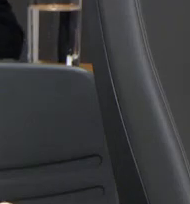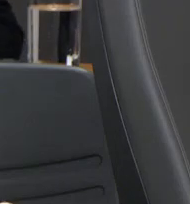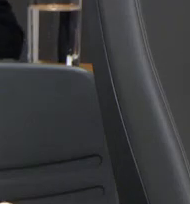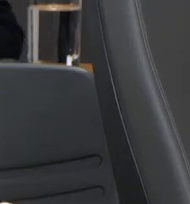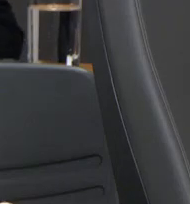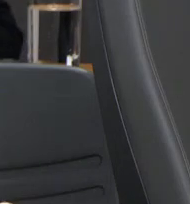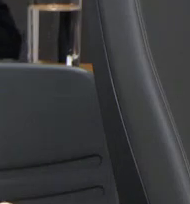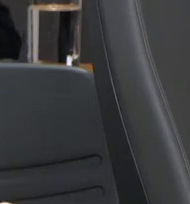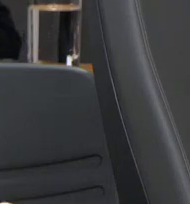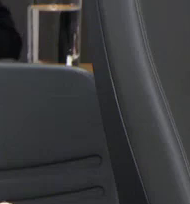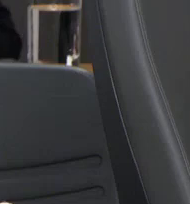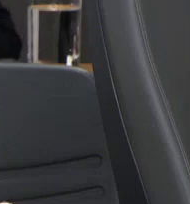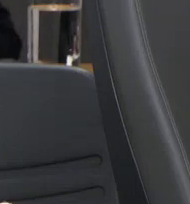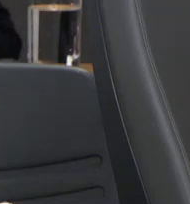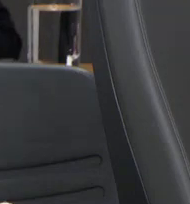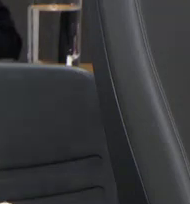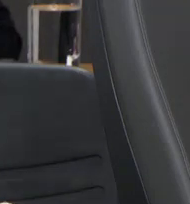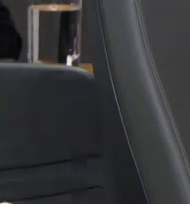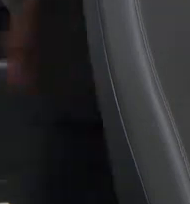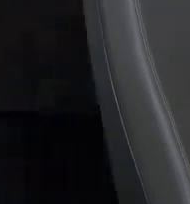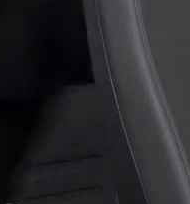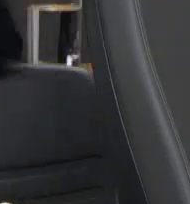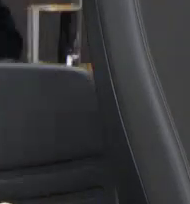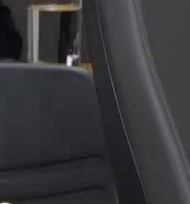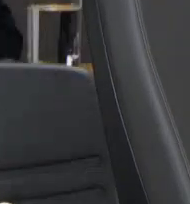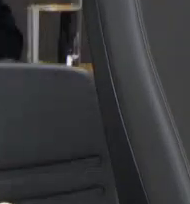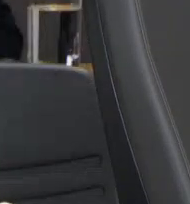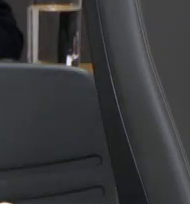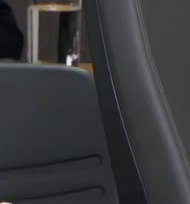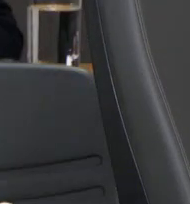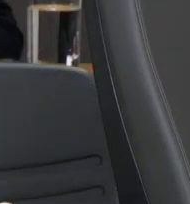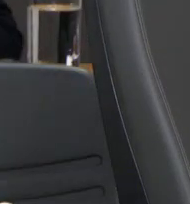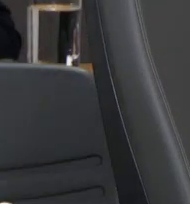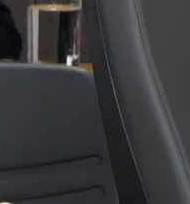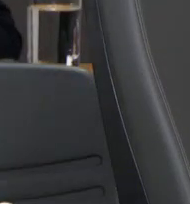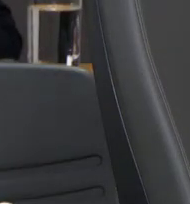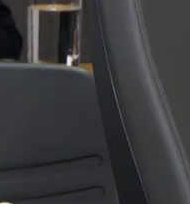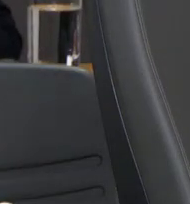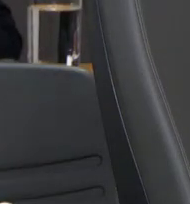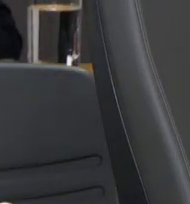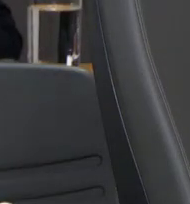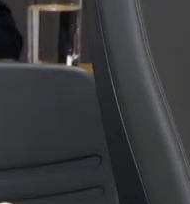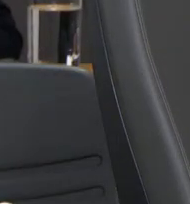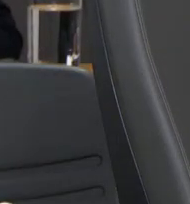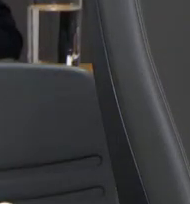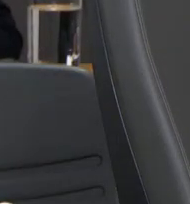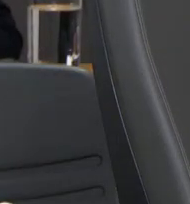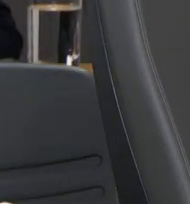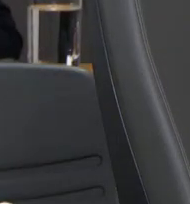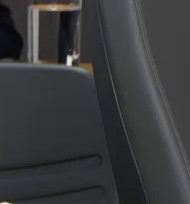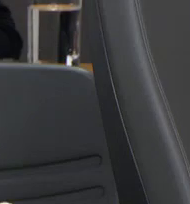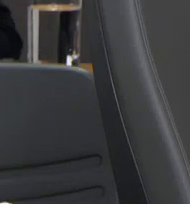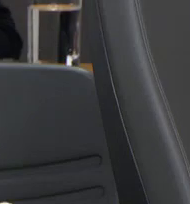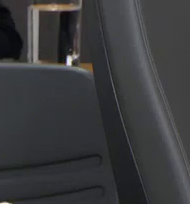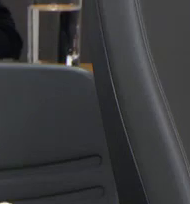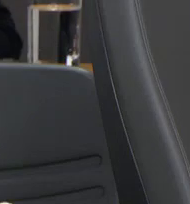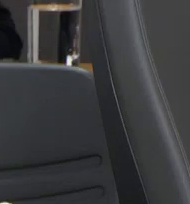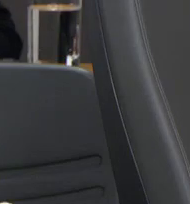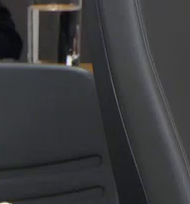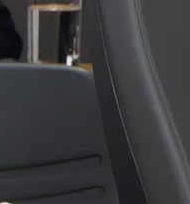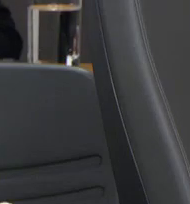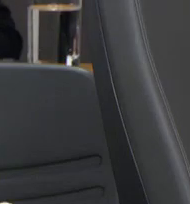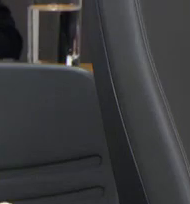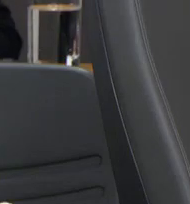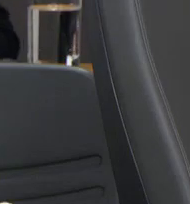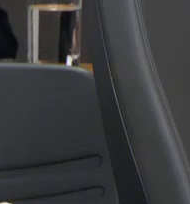os riscos físicos biológicos e químicos ou num programa de Prevenção ou no pgr atualmente né que descreve para cada setor o tipo de